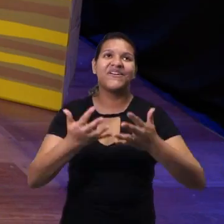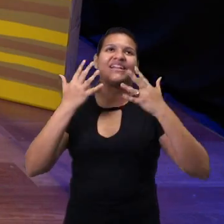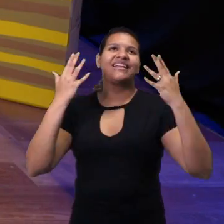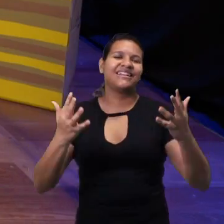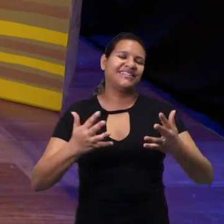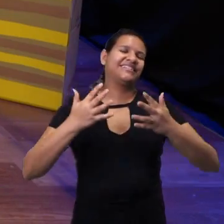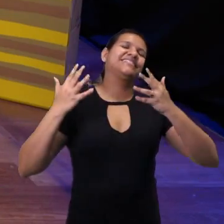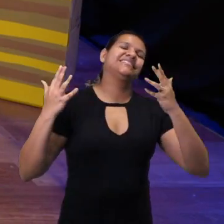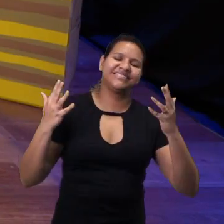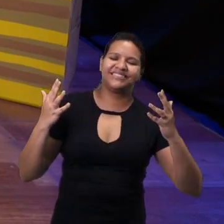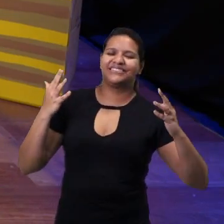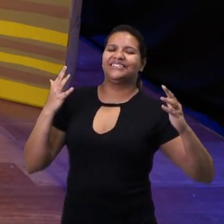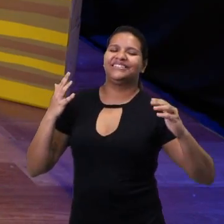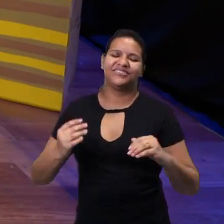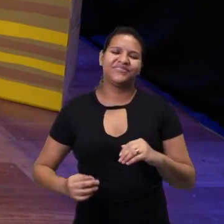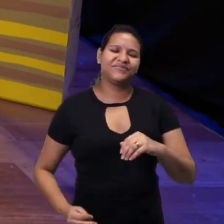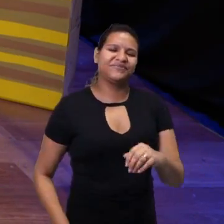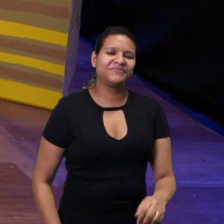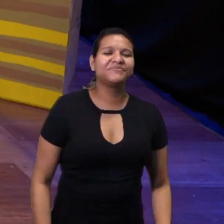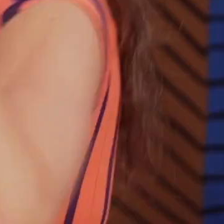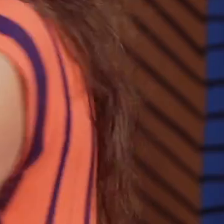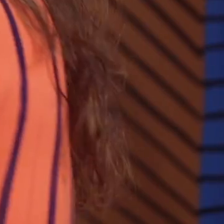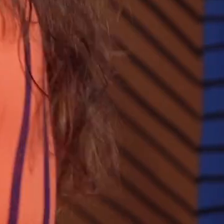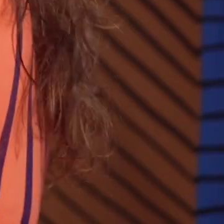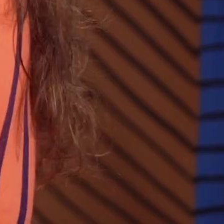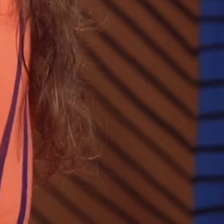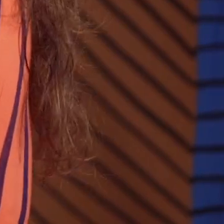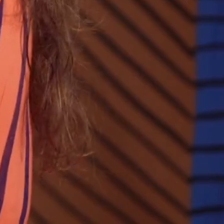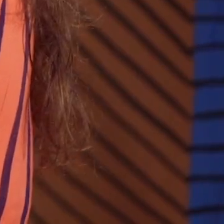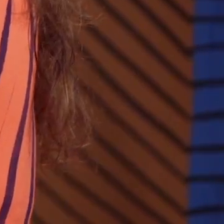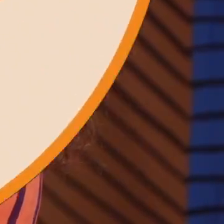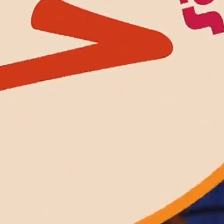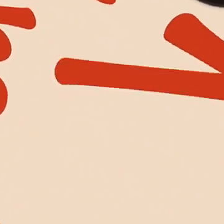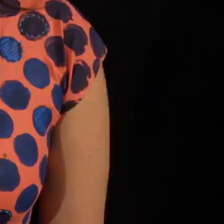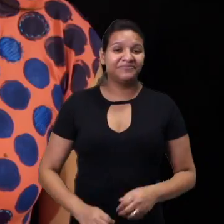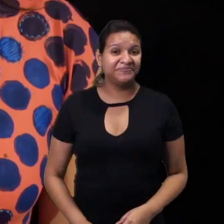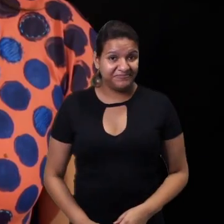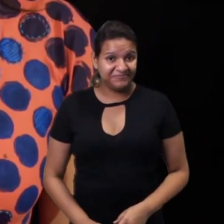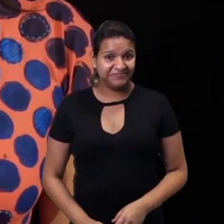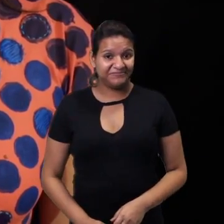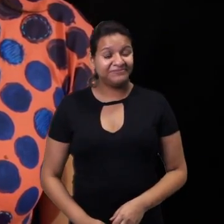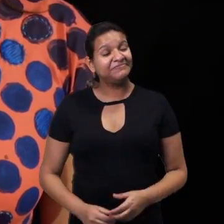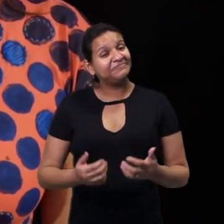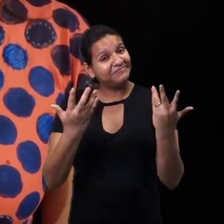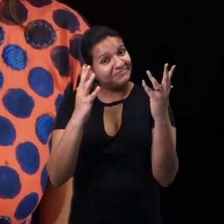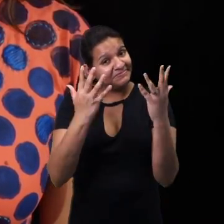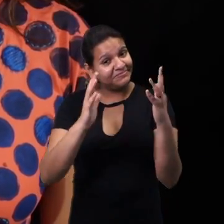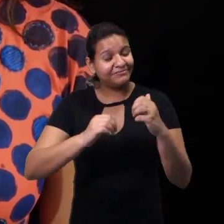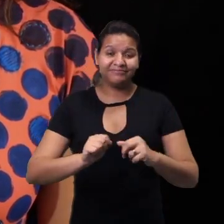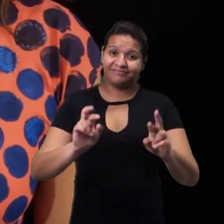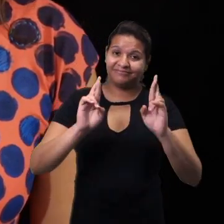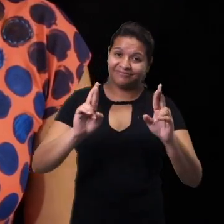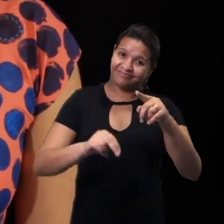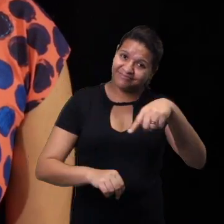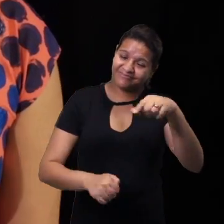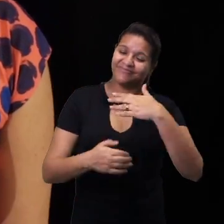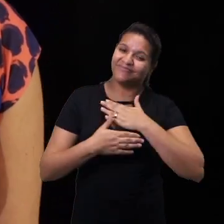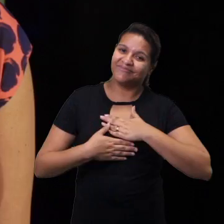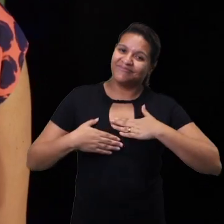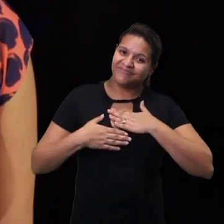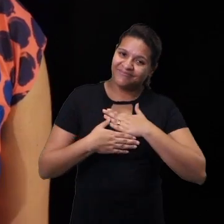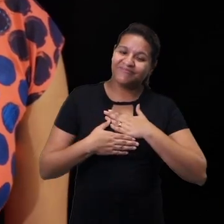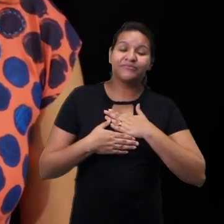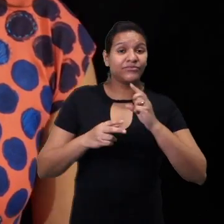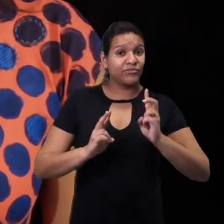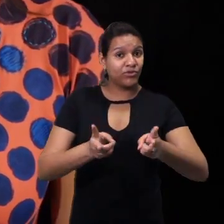terra, olelê, tá caindo fulô. Tá caindo fulô. Muito bem, espero que você tenha gostado